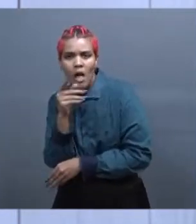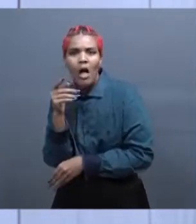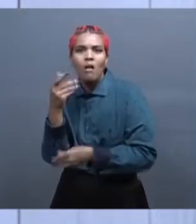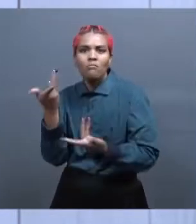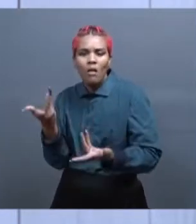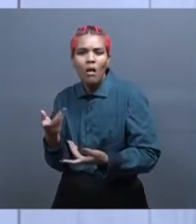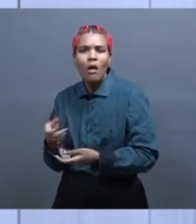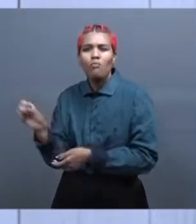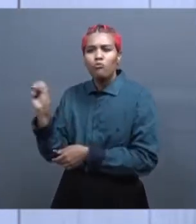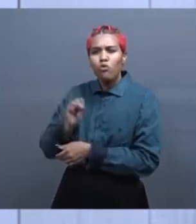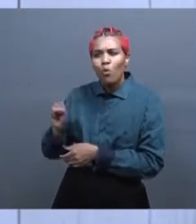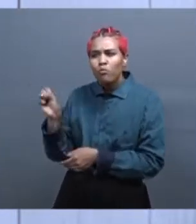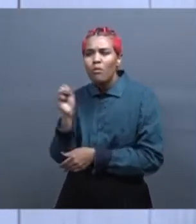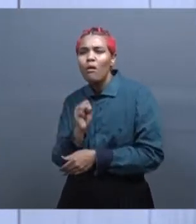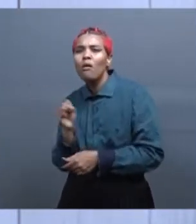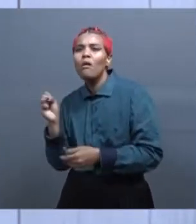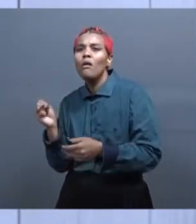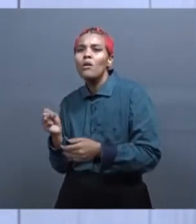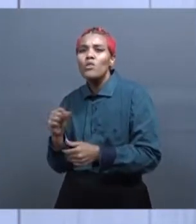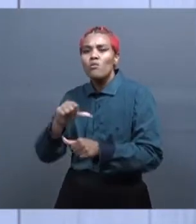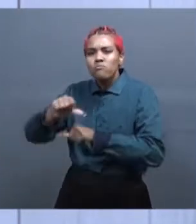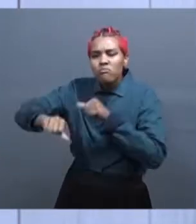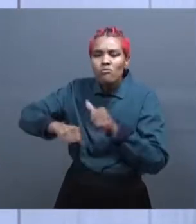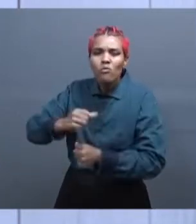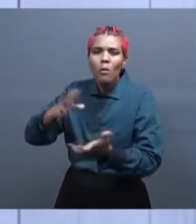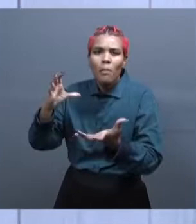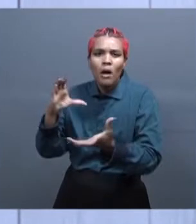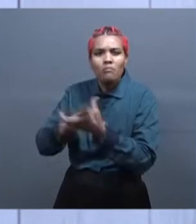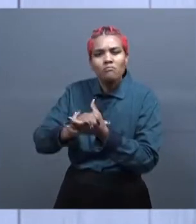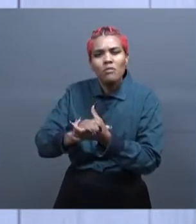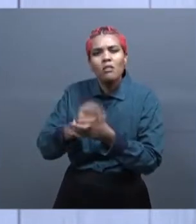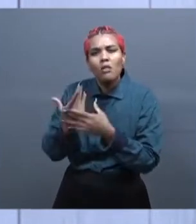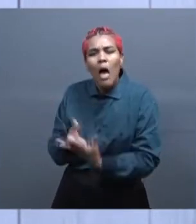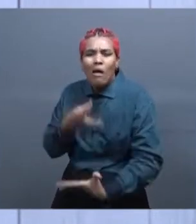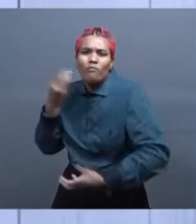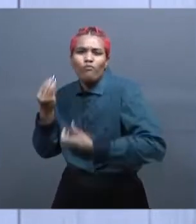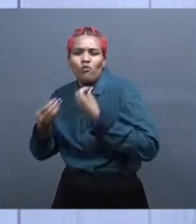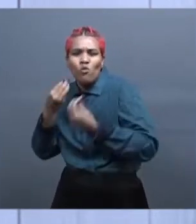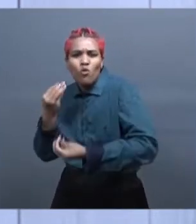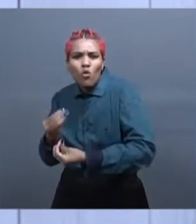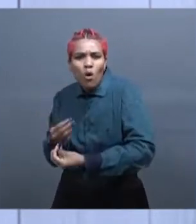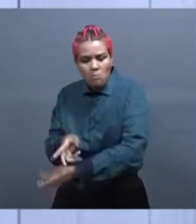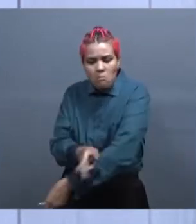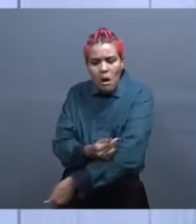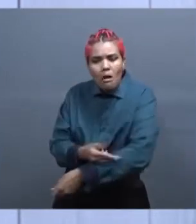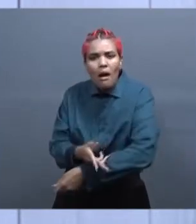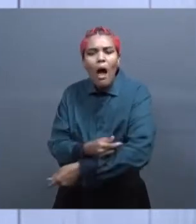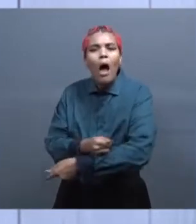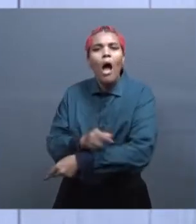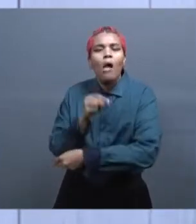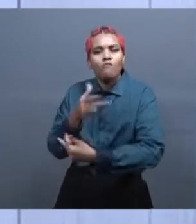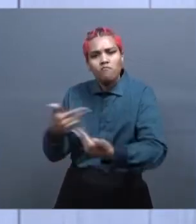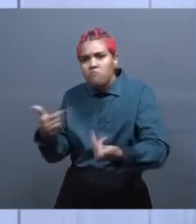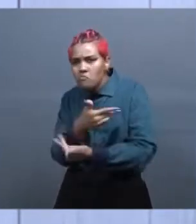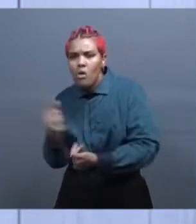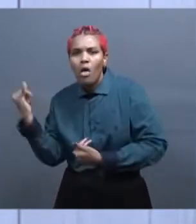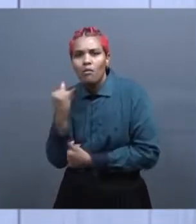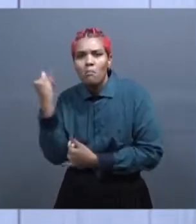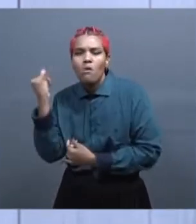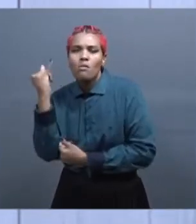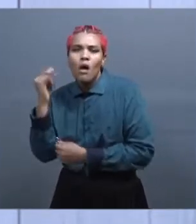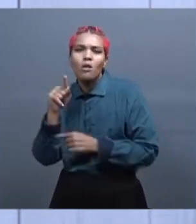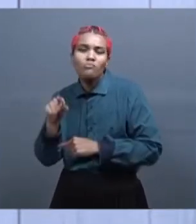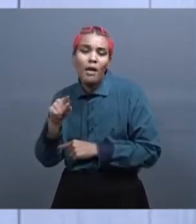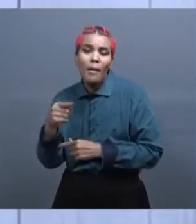casada como uma forma de marcar momentos importantes na pele como os guerreiros